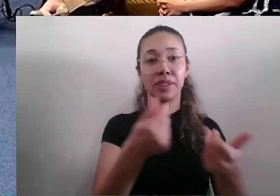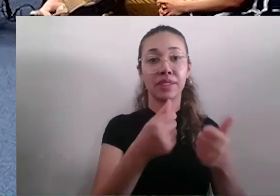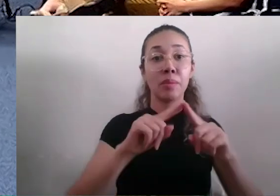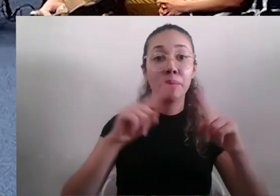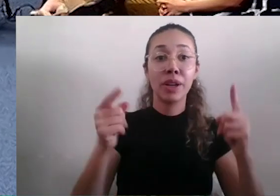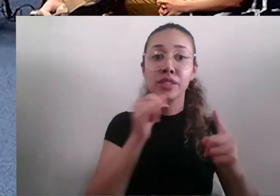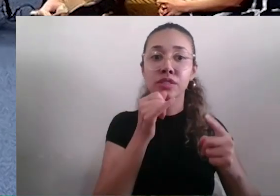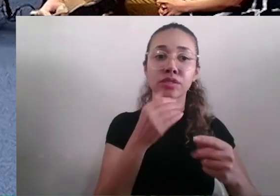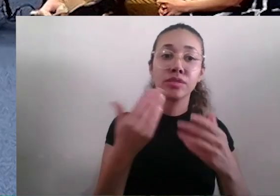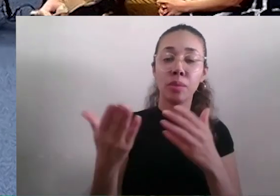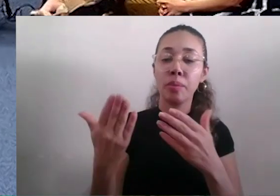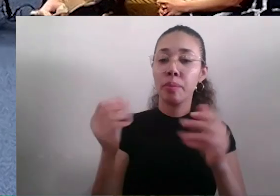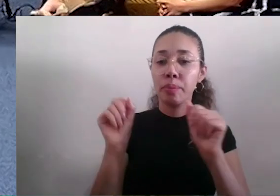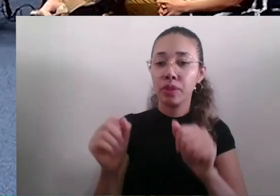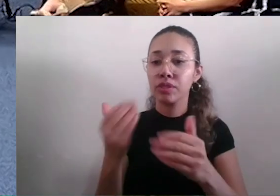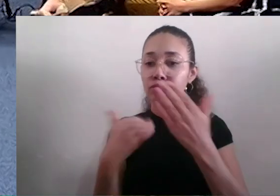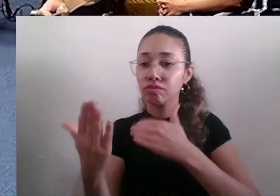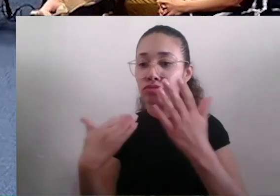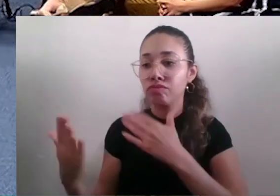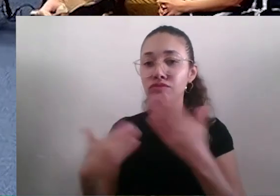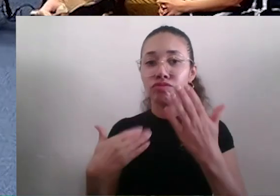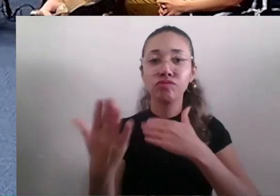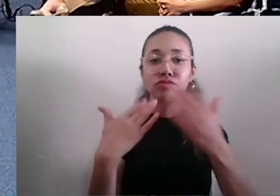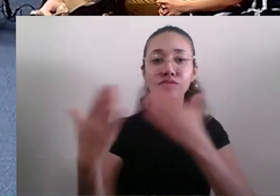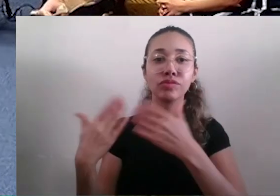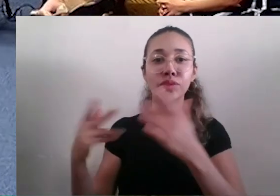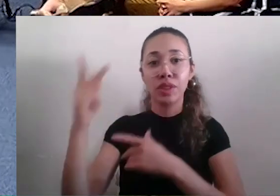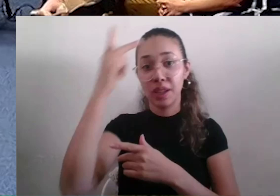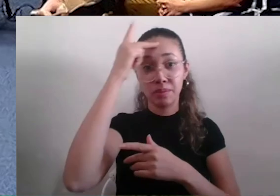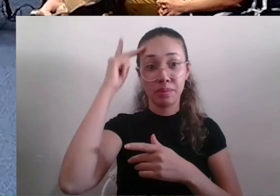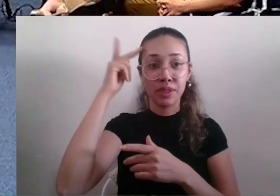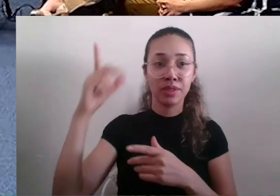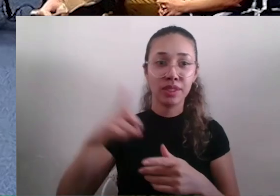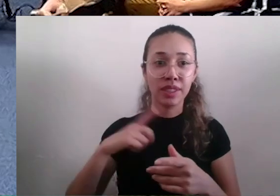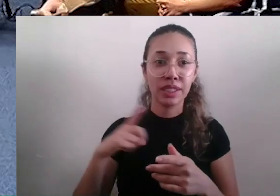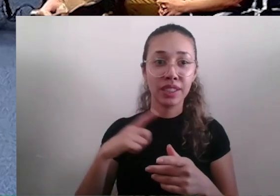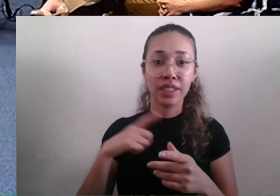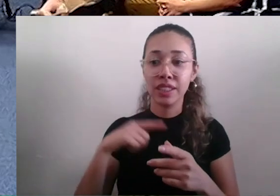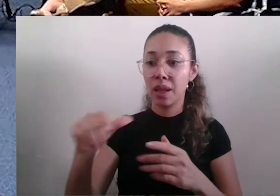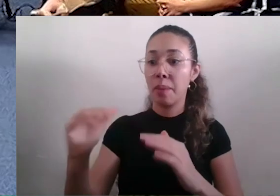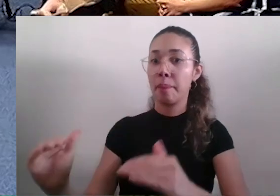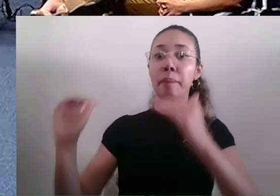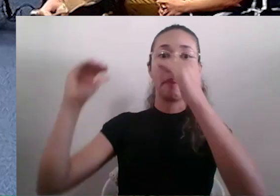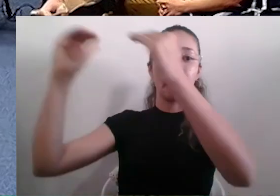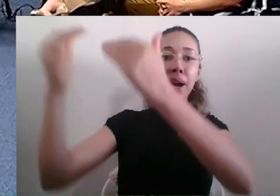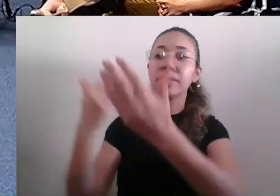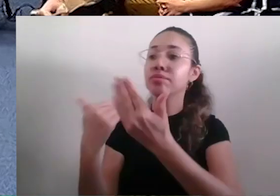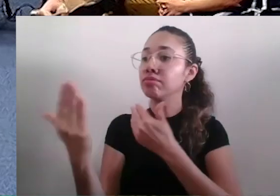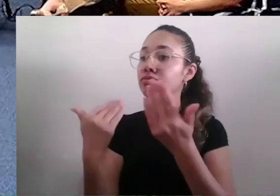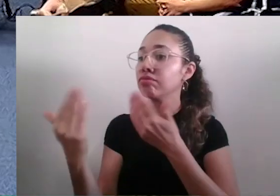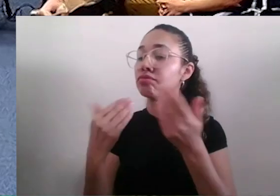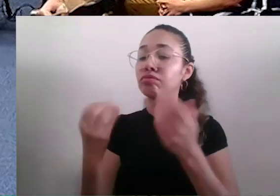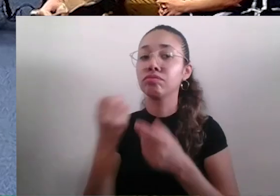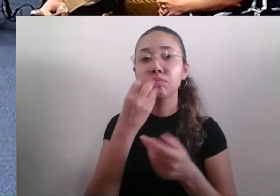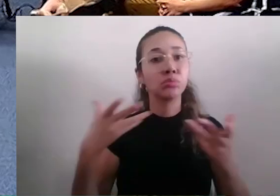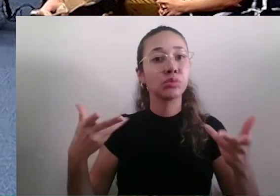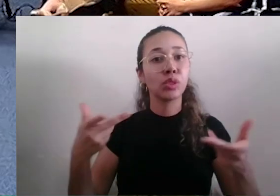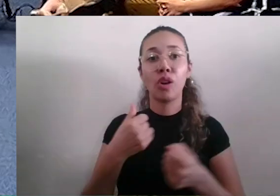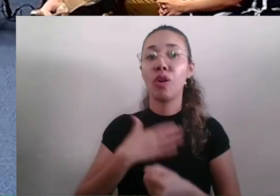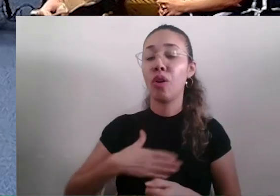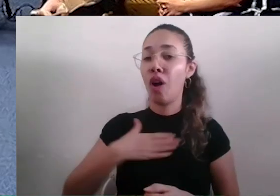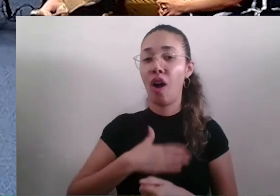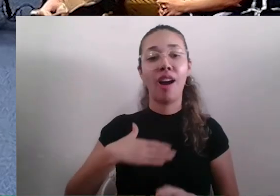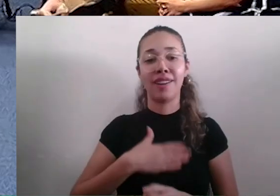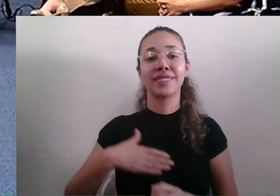poder por exemplo tá aqui conversando com com pessoas que têm o poder que eu não tenho é maravilhoso para mim é mais gratificante